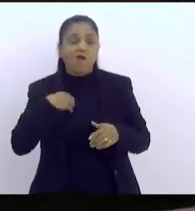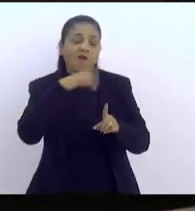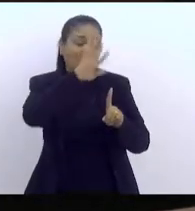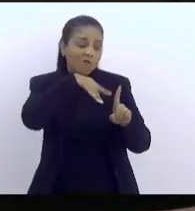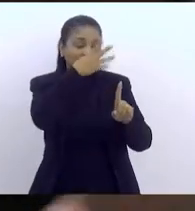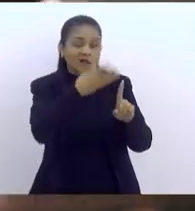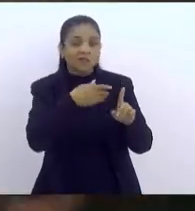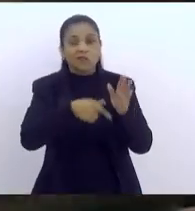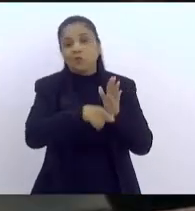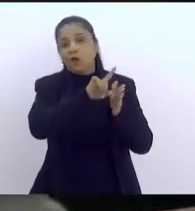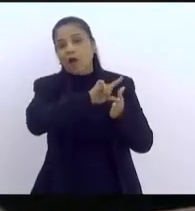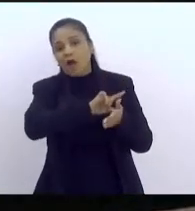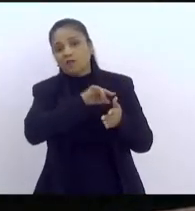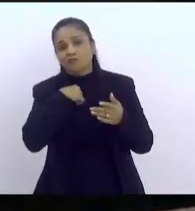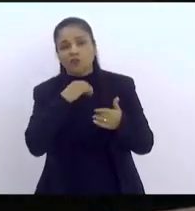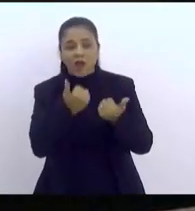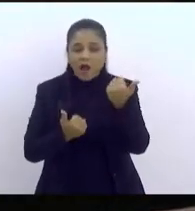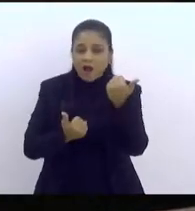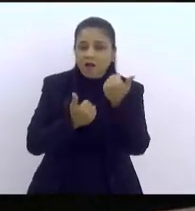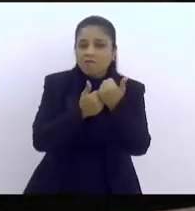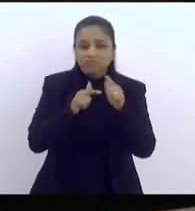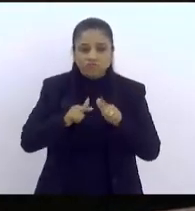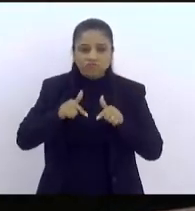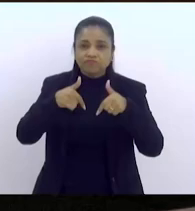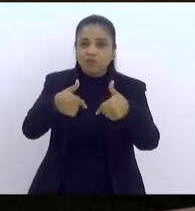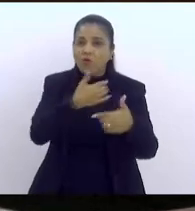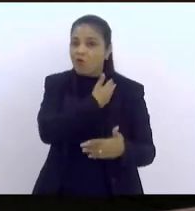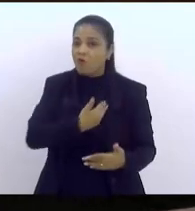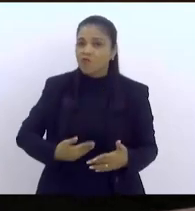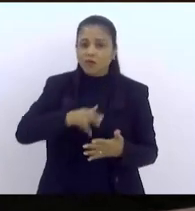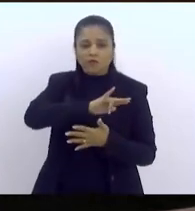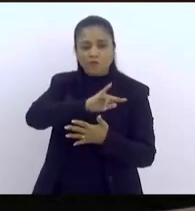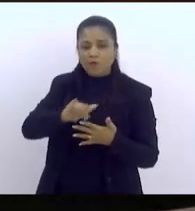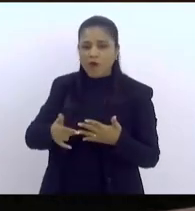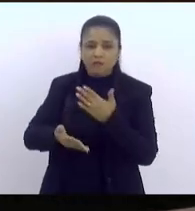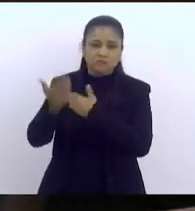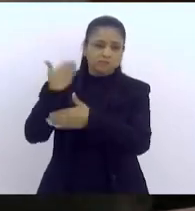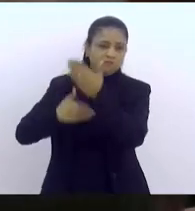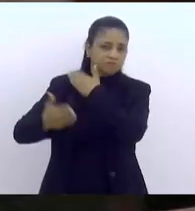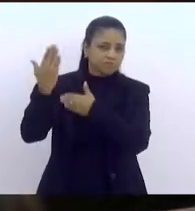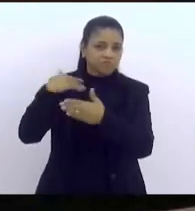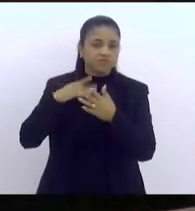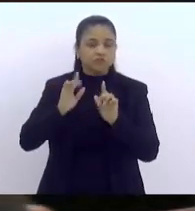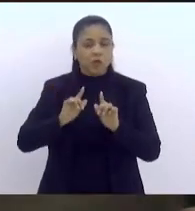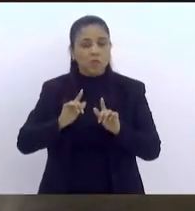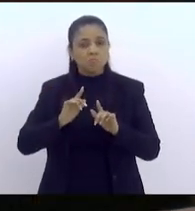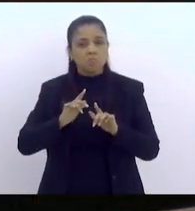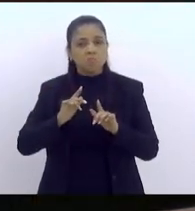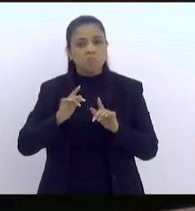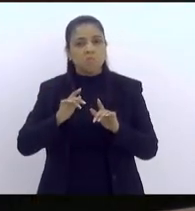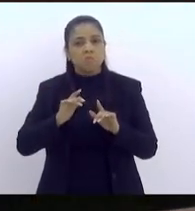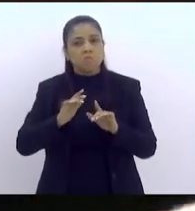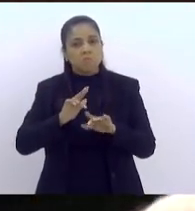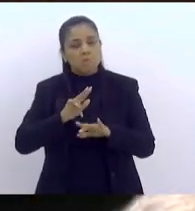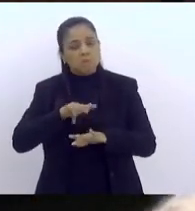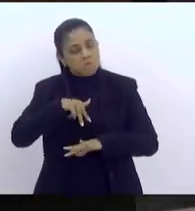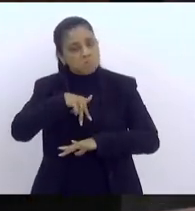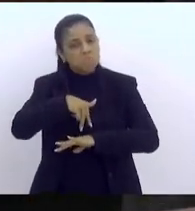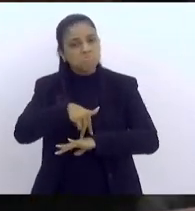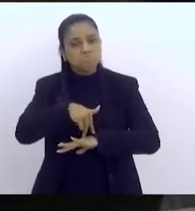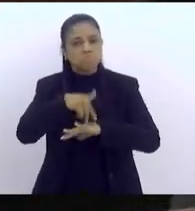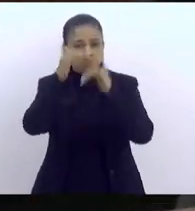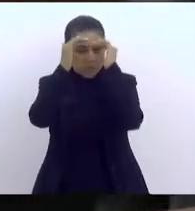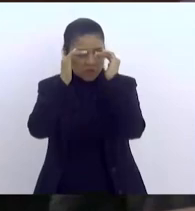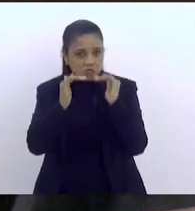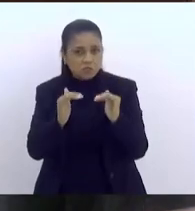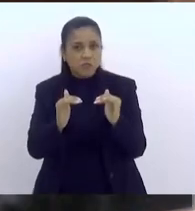que teve ação de colaboração com vários governos diferentes e tem uma postura completamente de respeito e